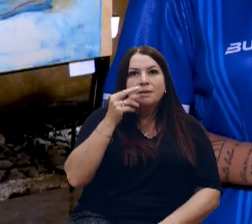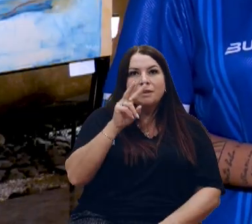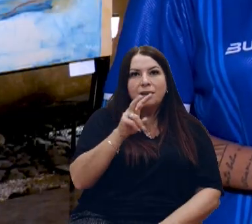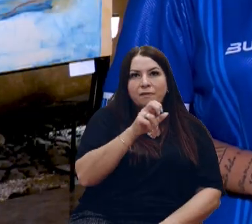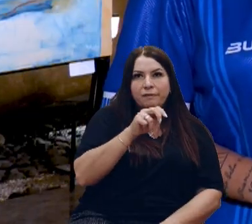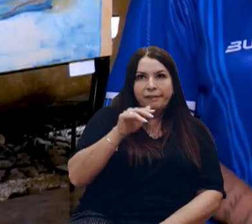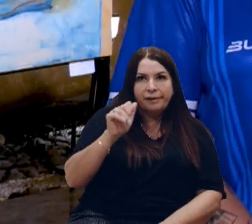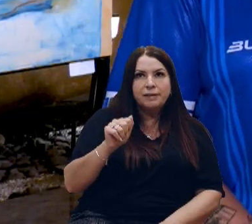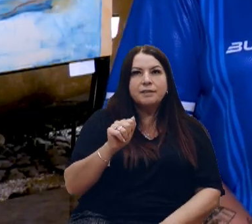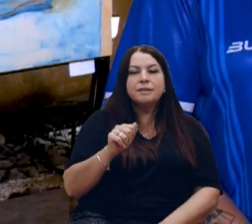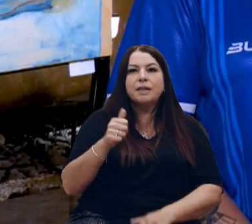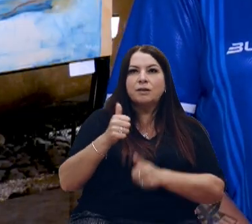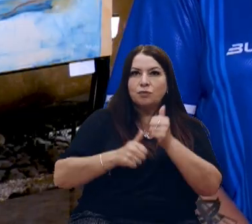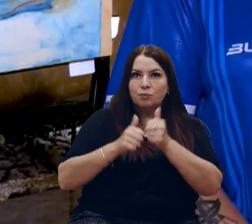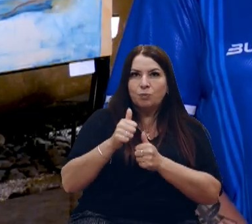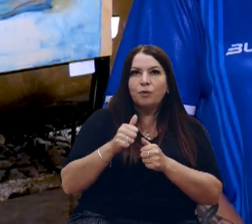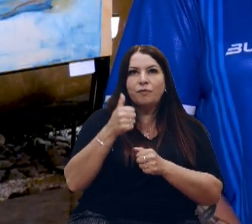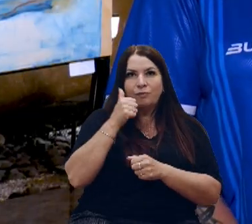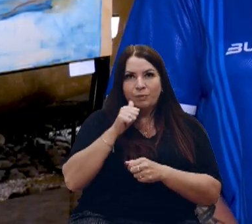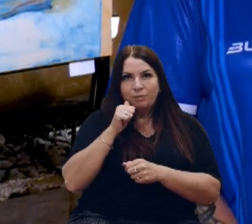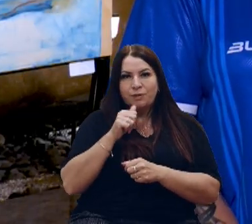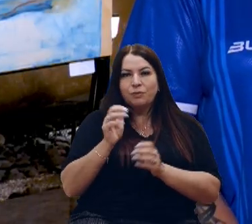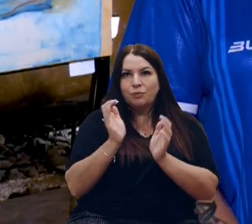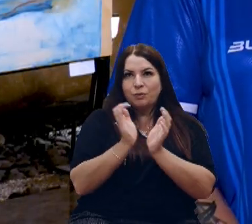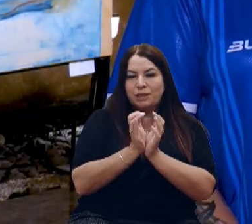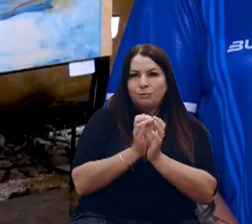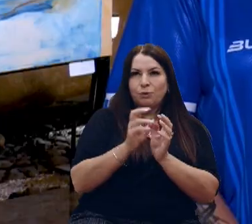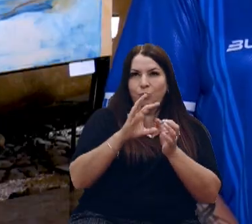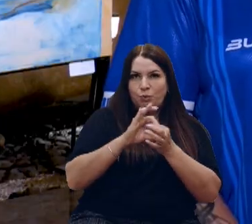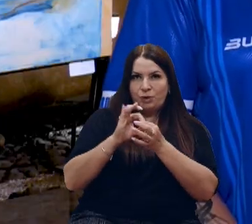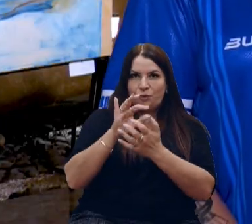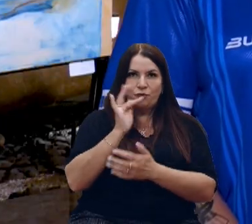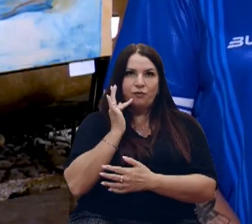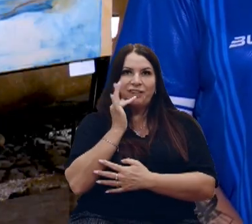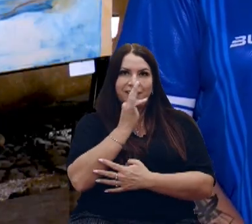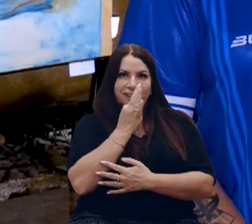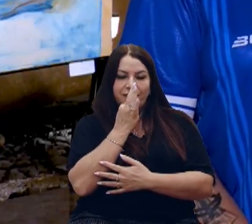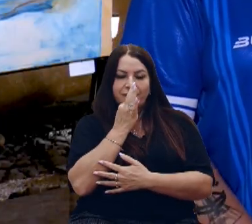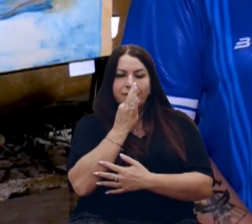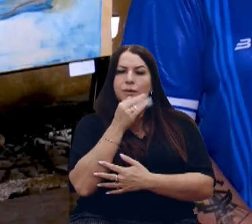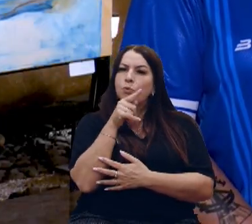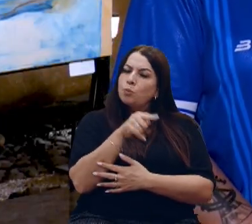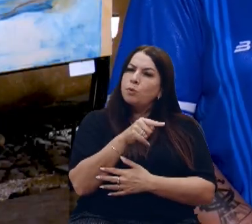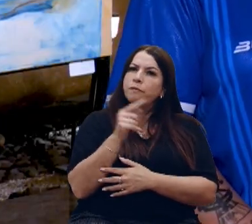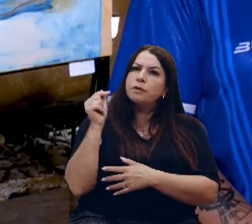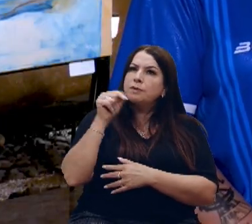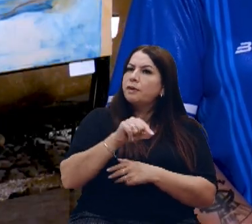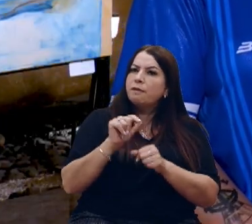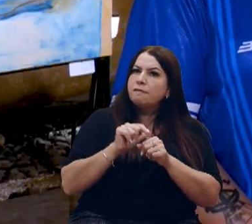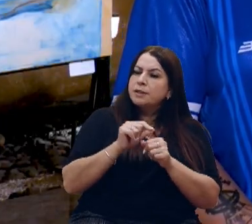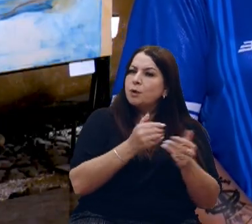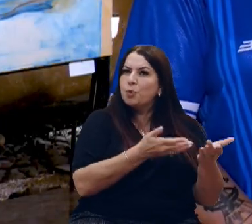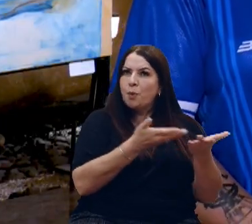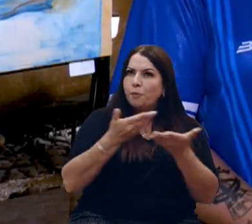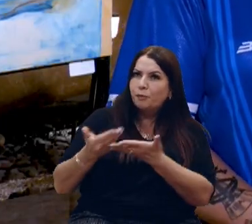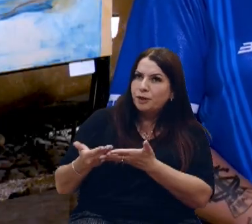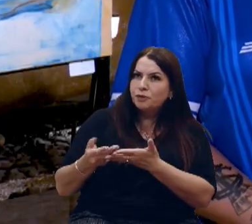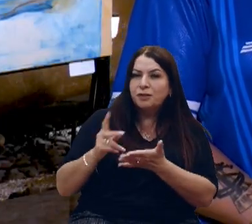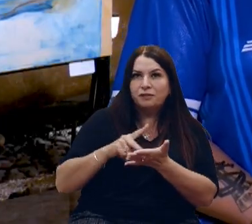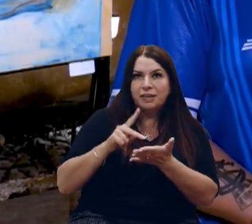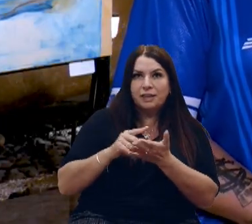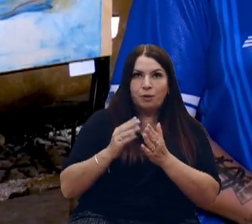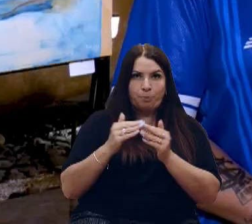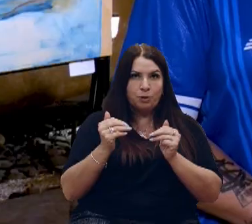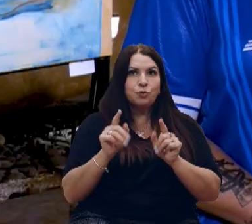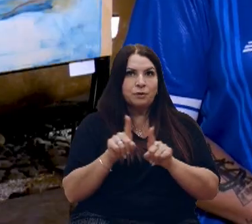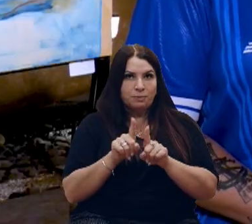Silva, que ela é jogadora de futebol do time União Forquetense. Vanessa, o que vocês vieram fazer um convite aqui, na verdade um apelo